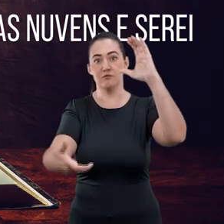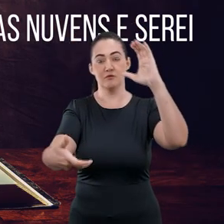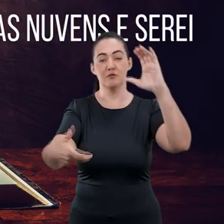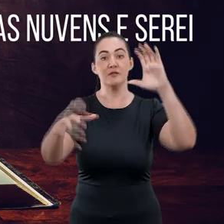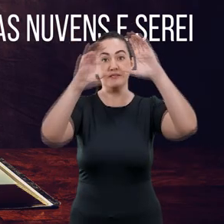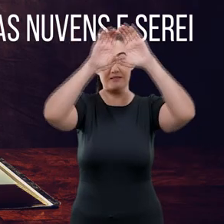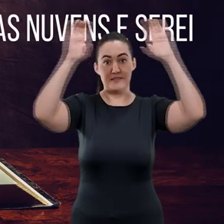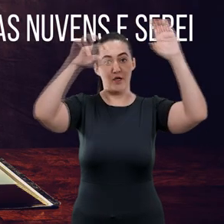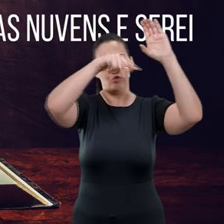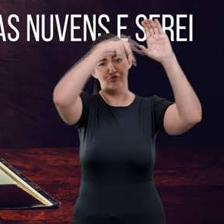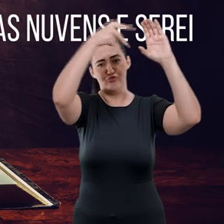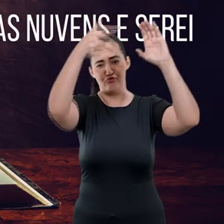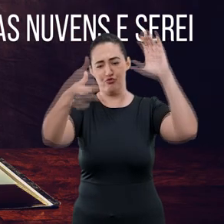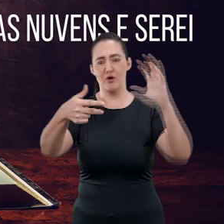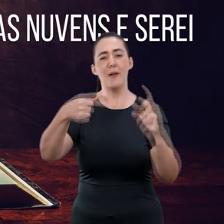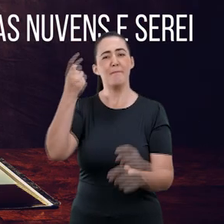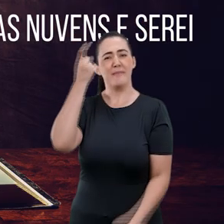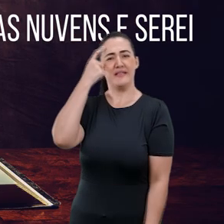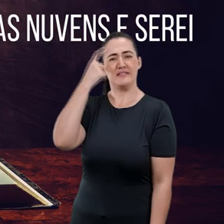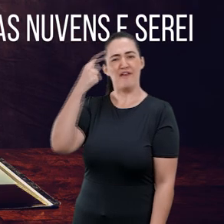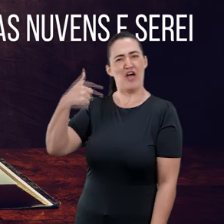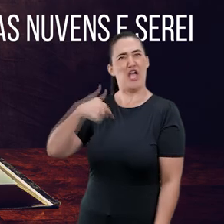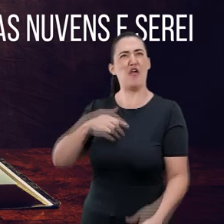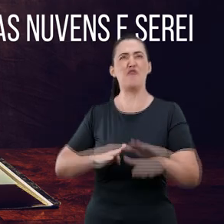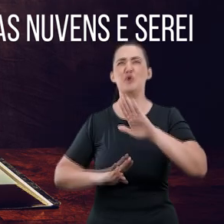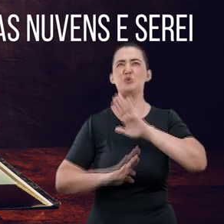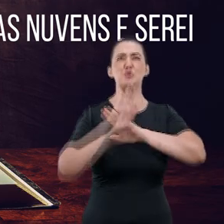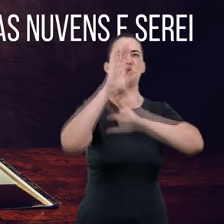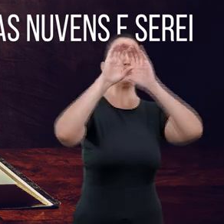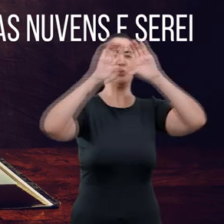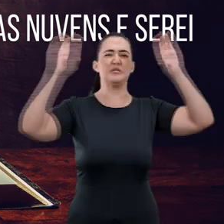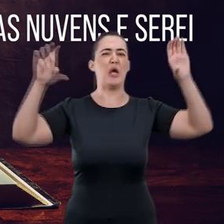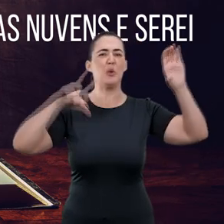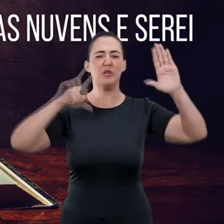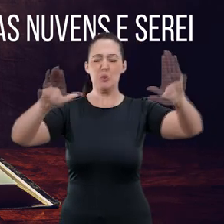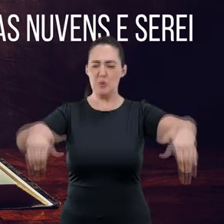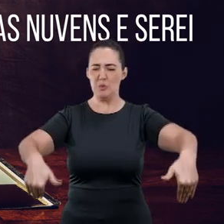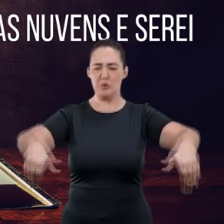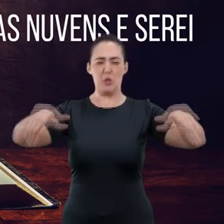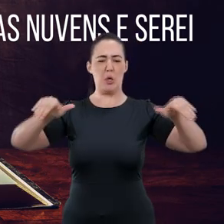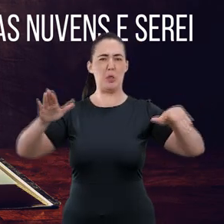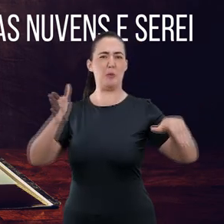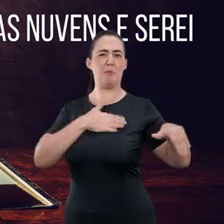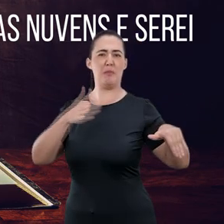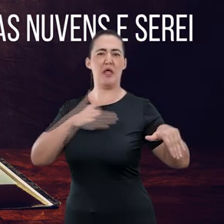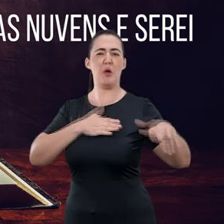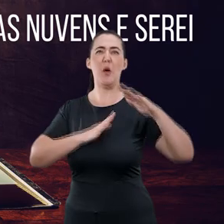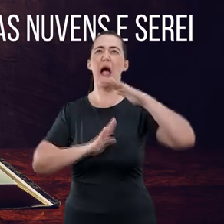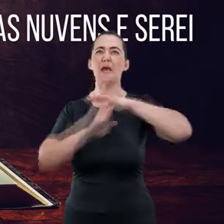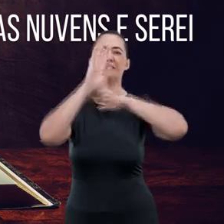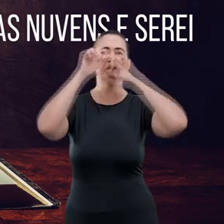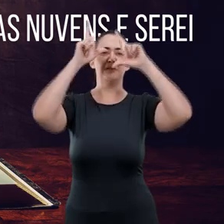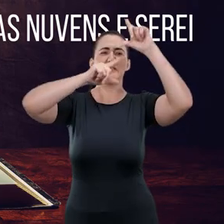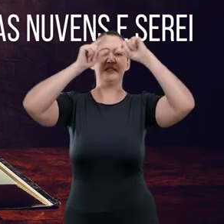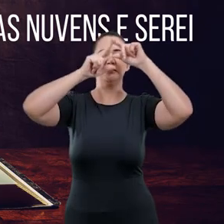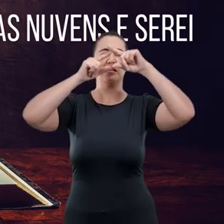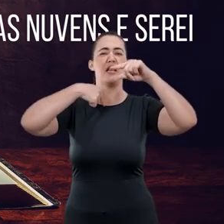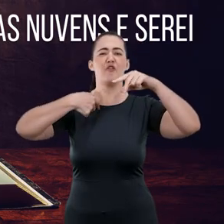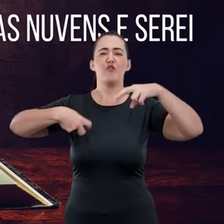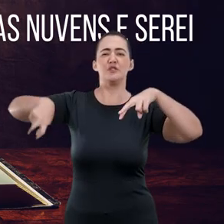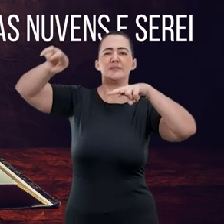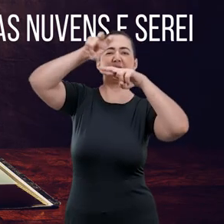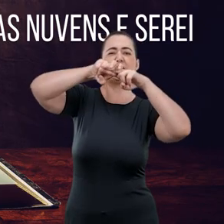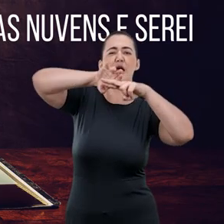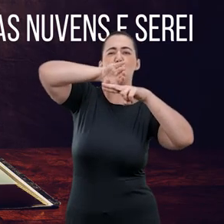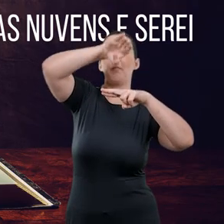pensava assim: subirei ao céu, exaltarei o meu trono acima das estrelas e me assentarei no monte da congregação, nas